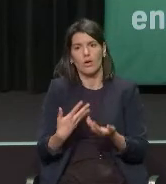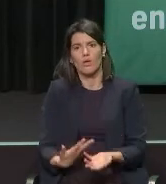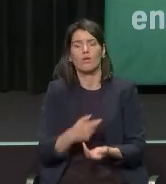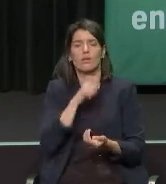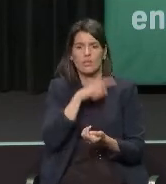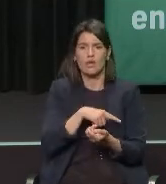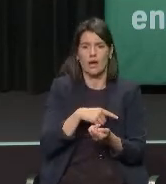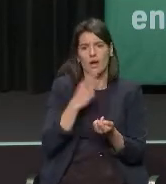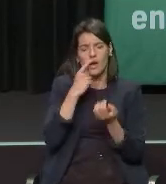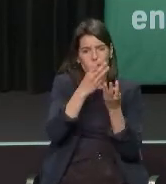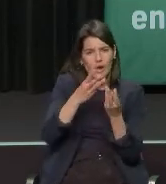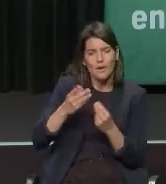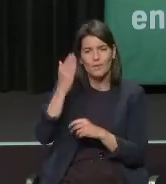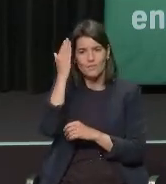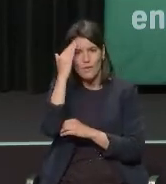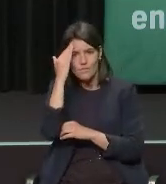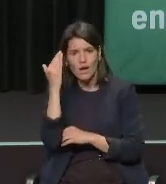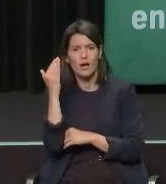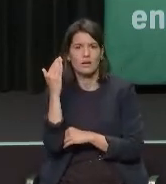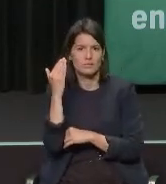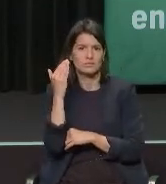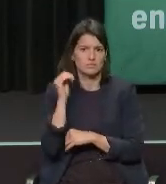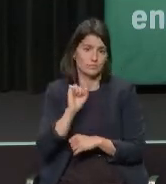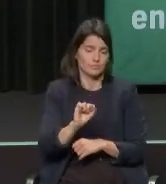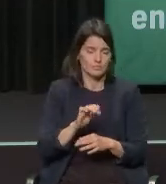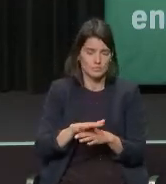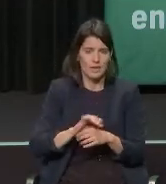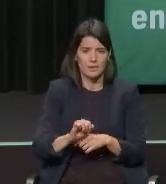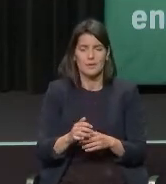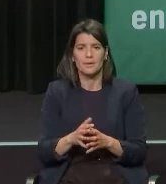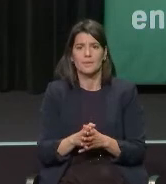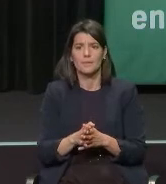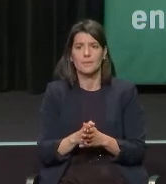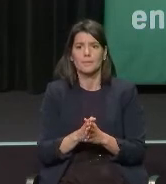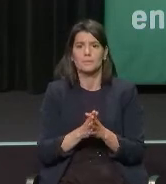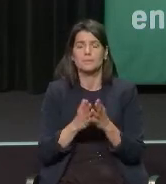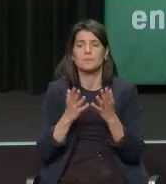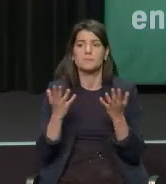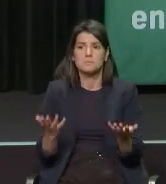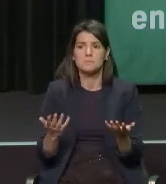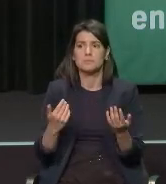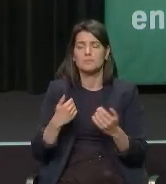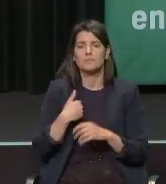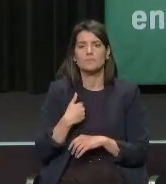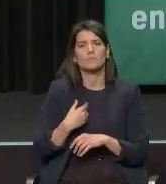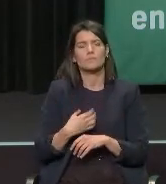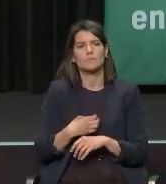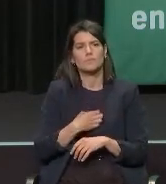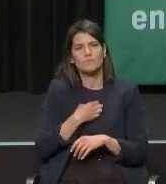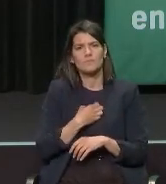fazer cálculos e estimativas desta natureza. O que é que eu acho que